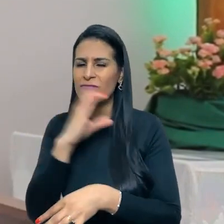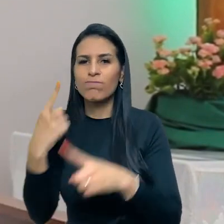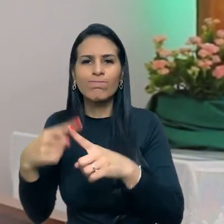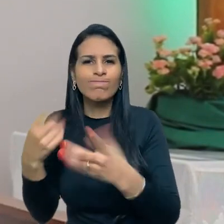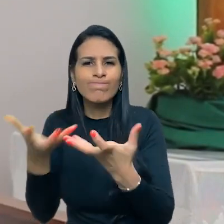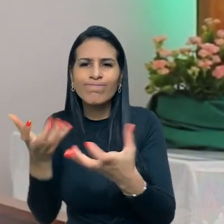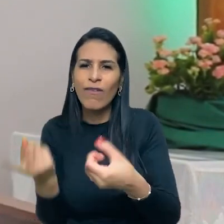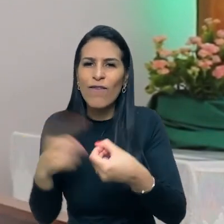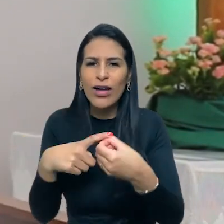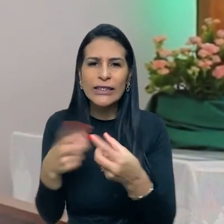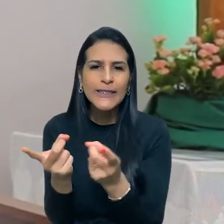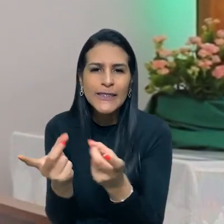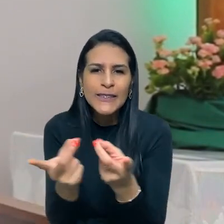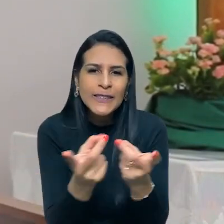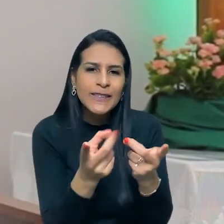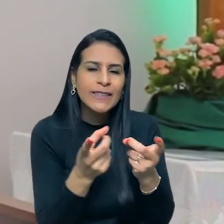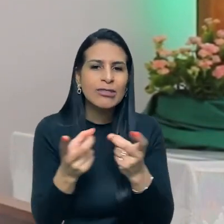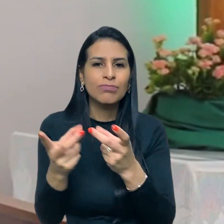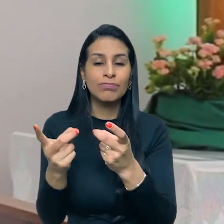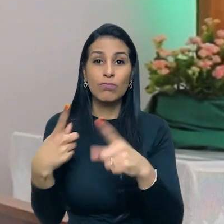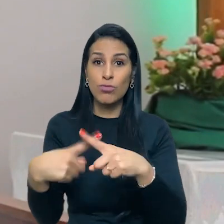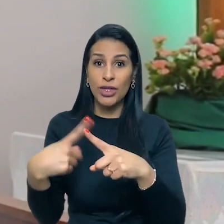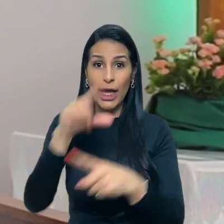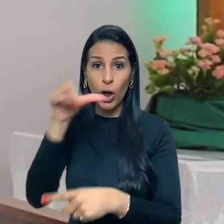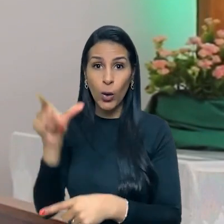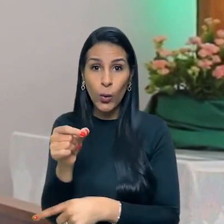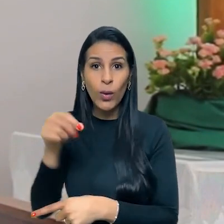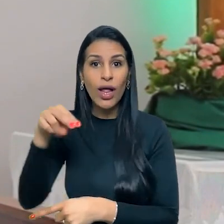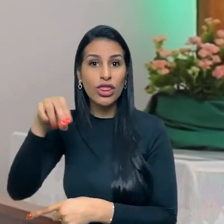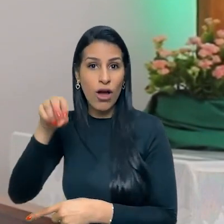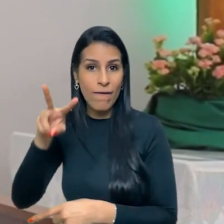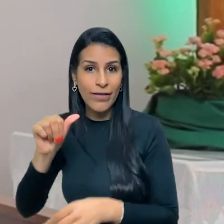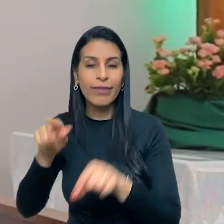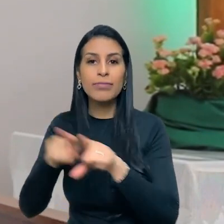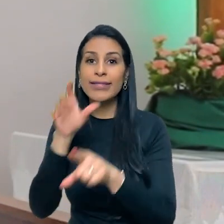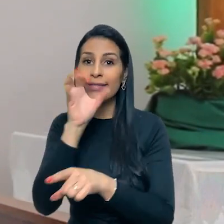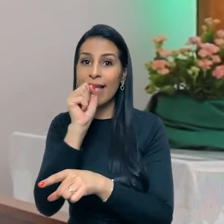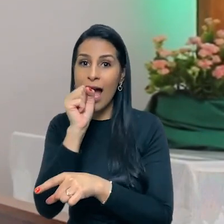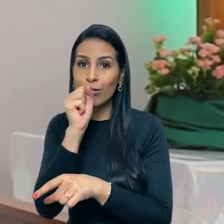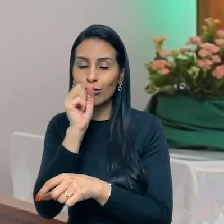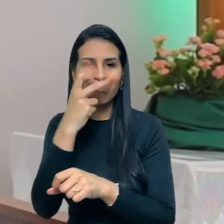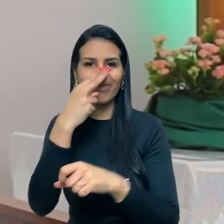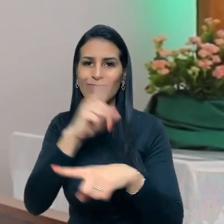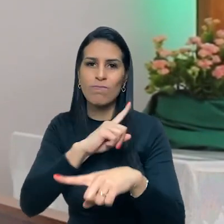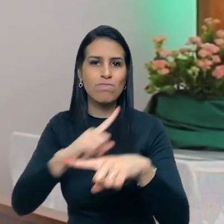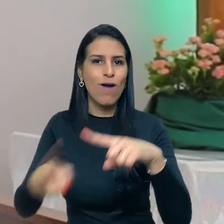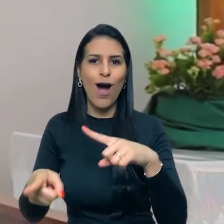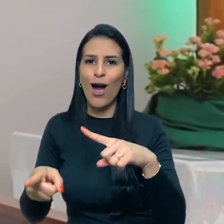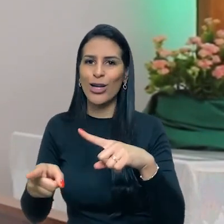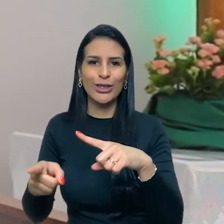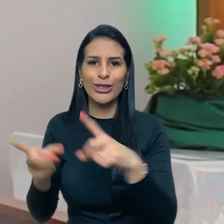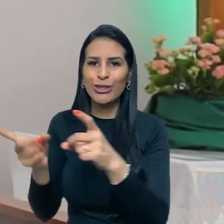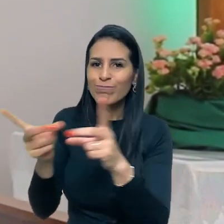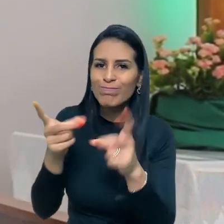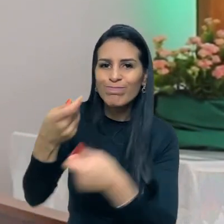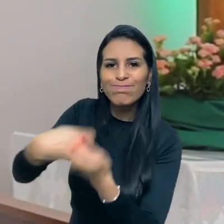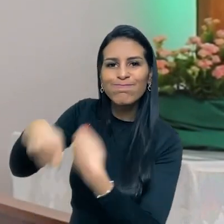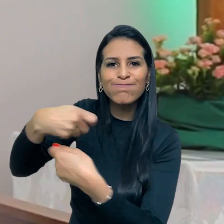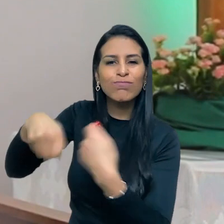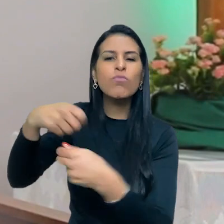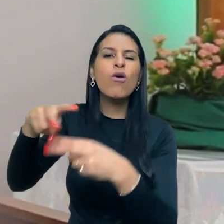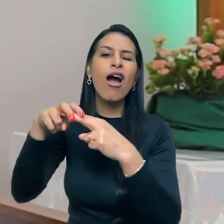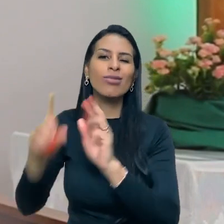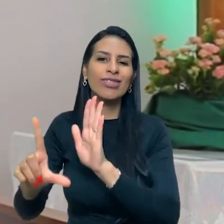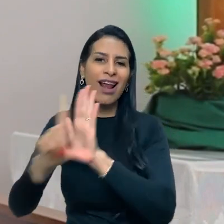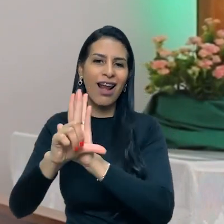sábado para retomar a comercialização. Na lua nova e no sábado, não se podia negociar por causa da